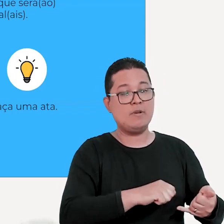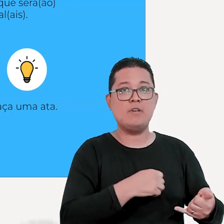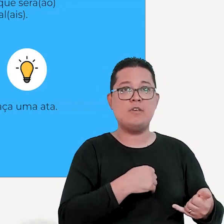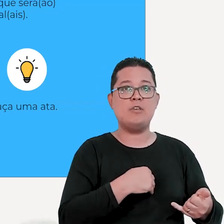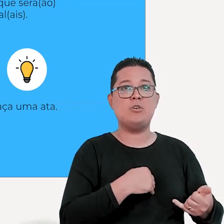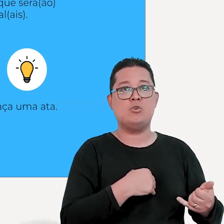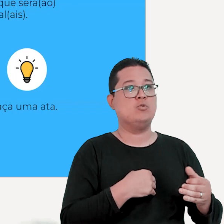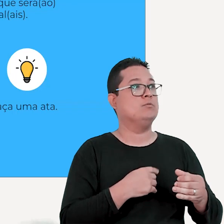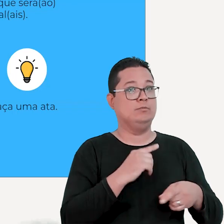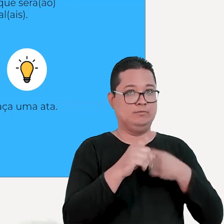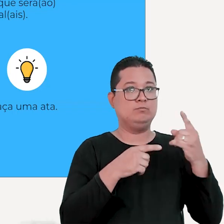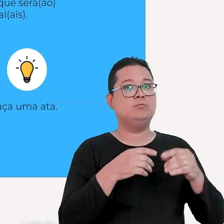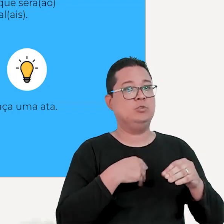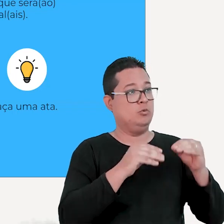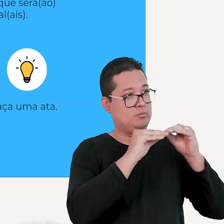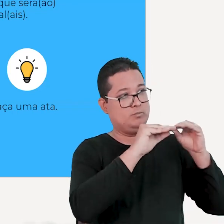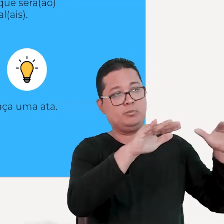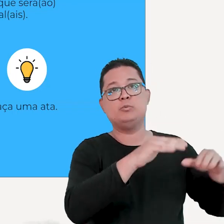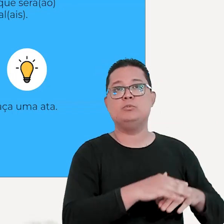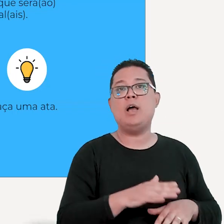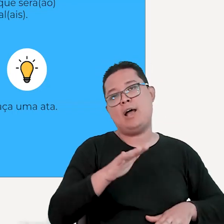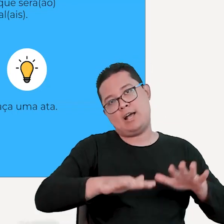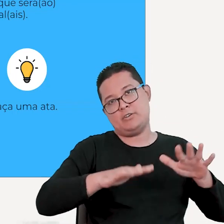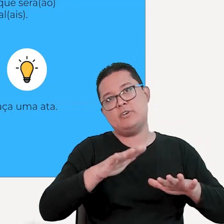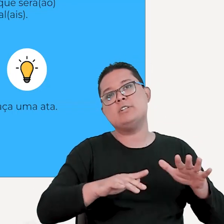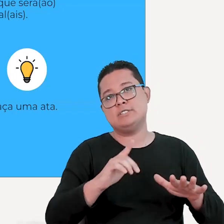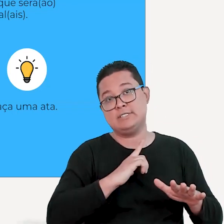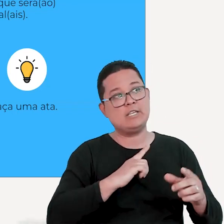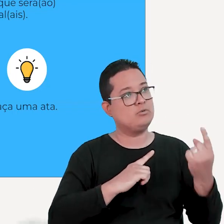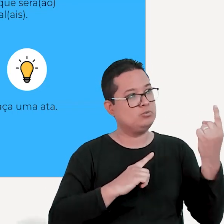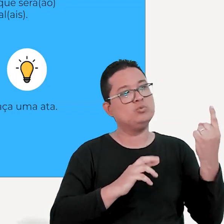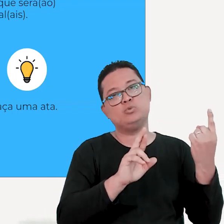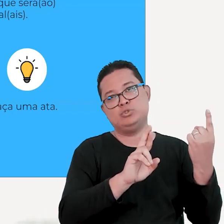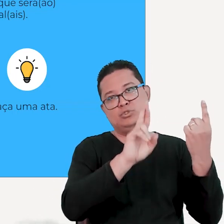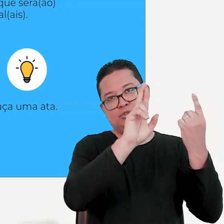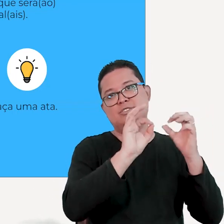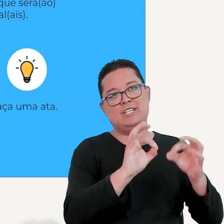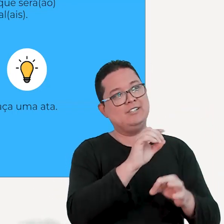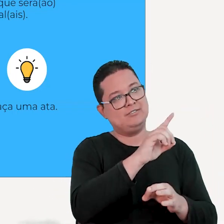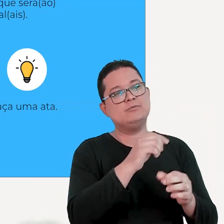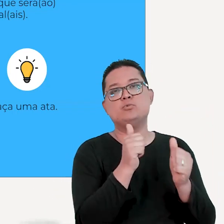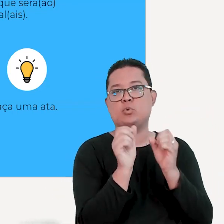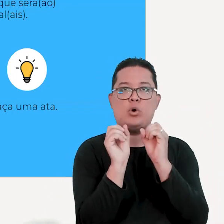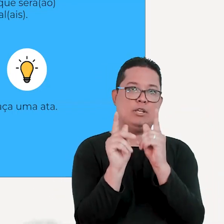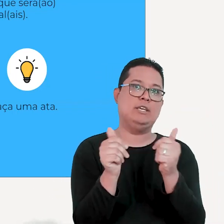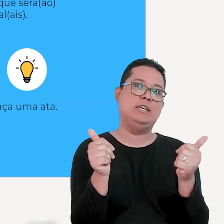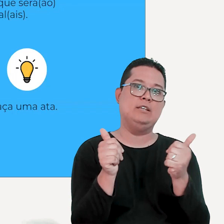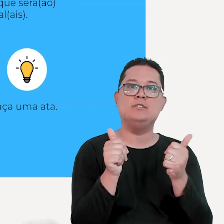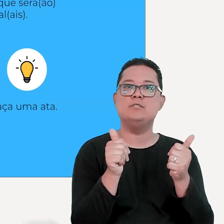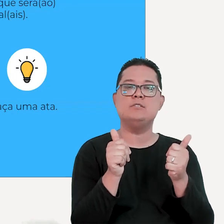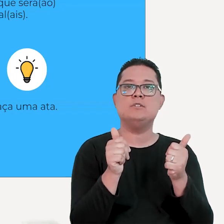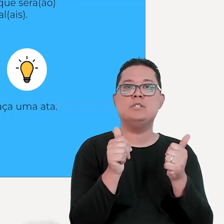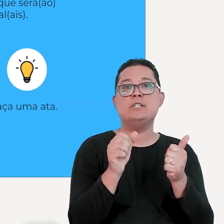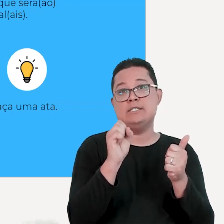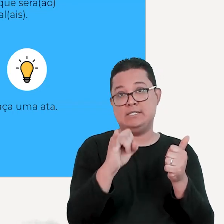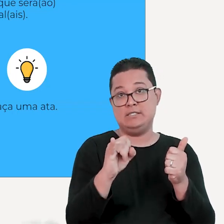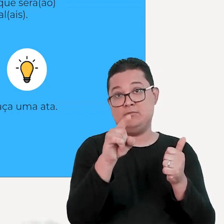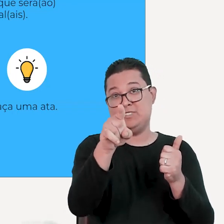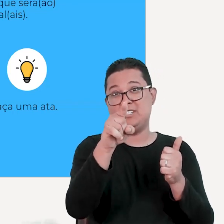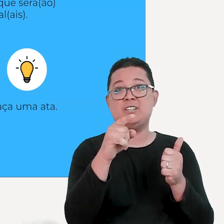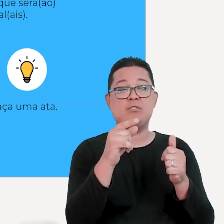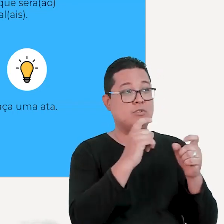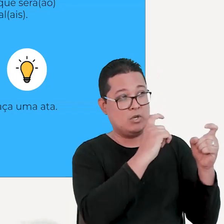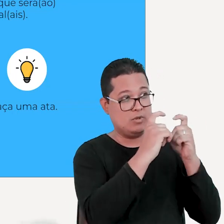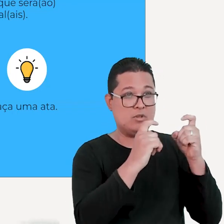não existe essa pessoa na sua reunião, no seu time, você mesmo pode fazer, no caso eu mesma faço,